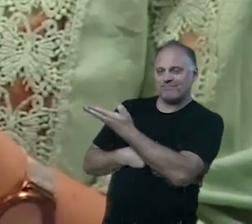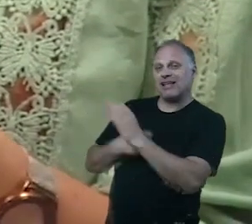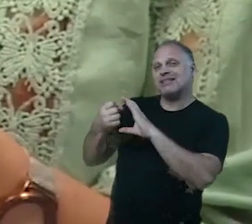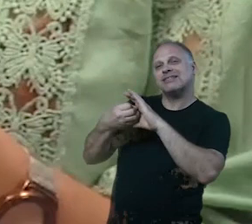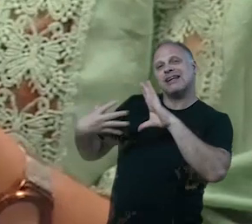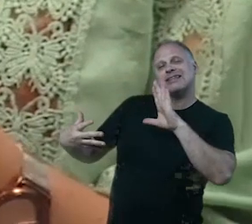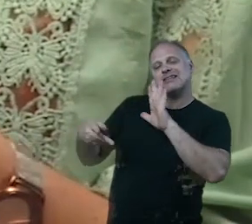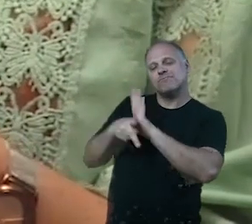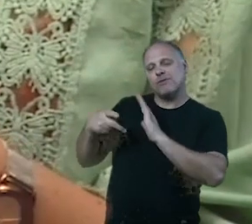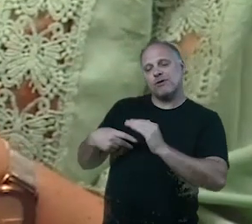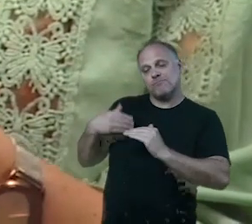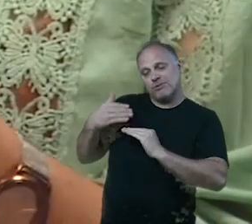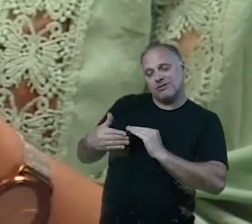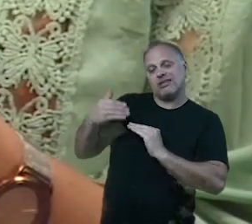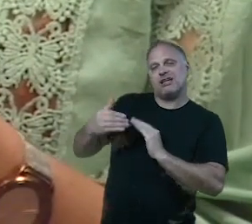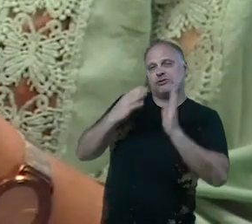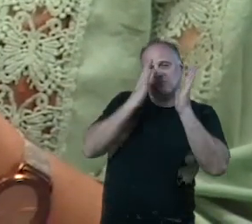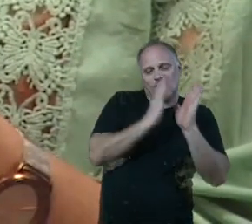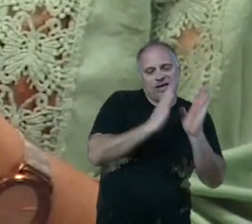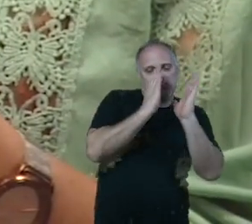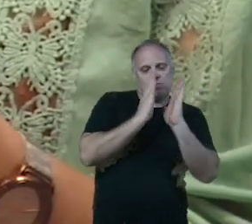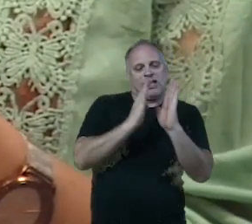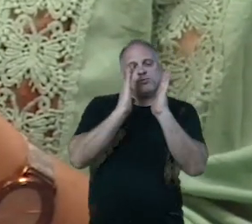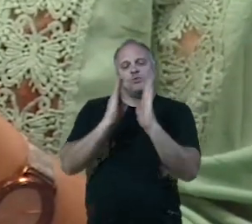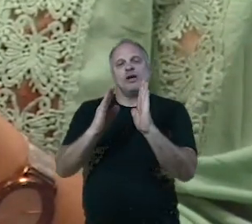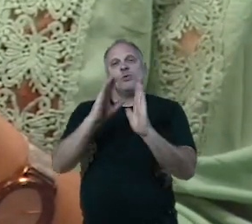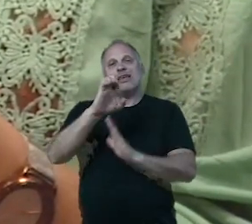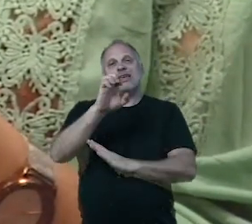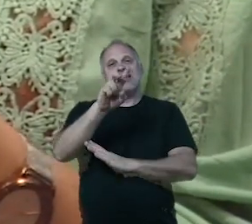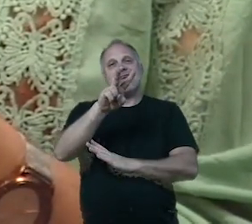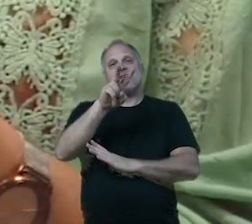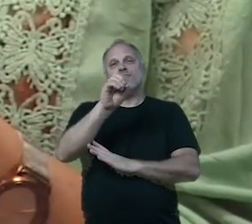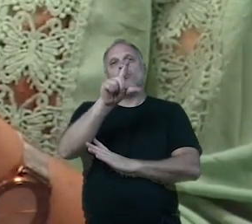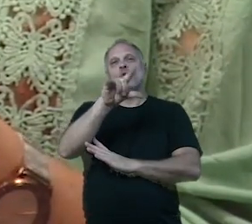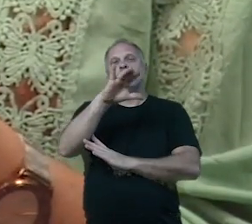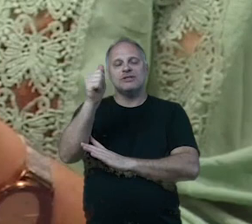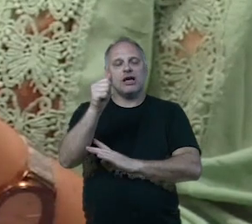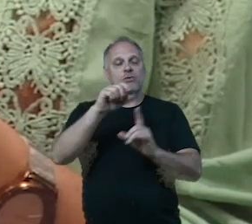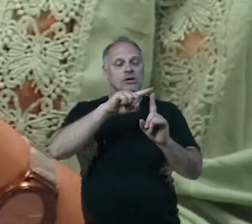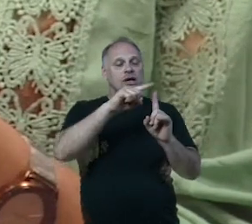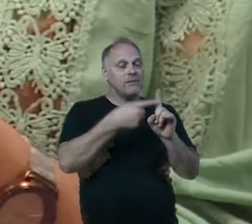características aqui únicas. Aqui é a evolução de uma gestação. Isso, desde das 18